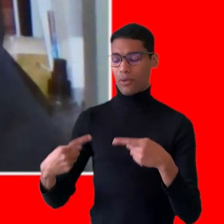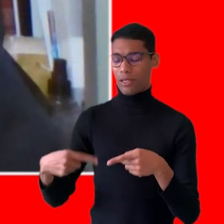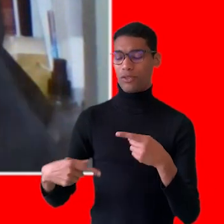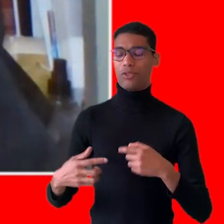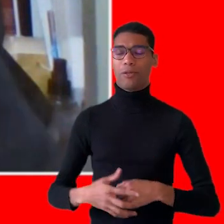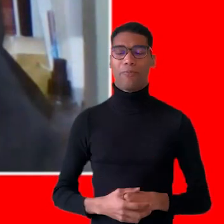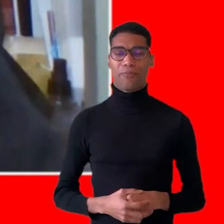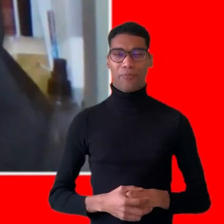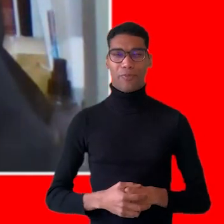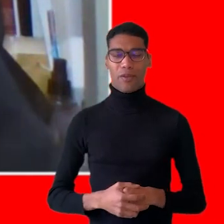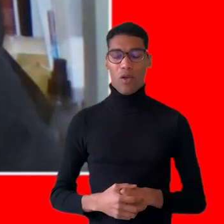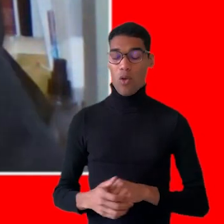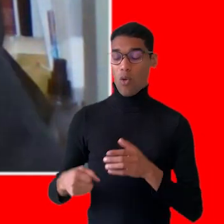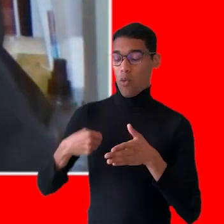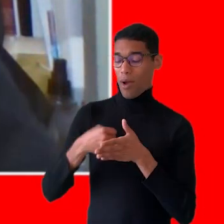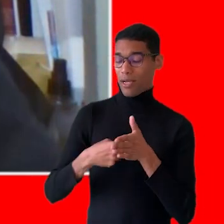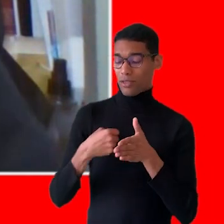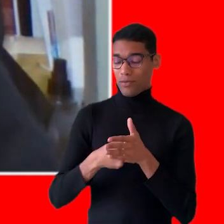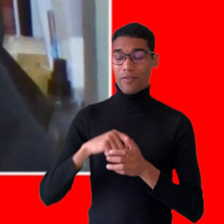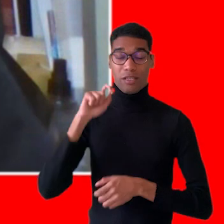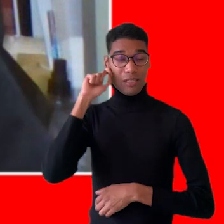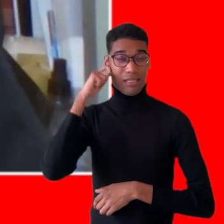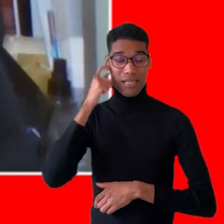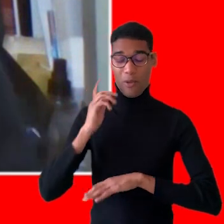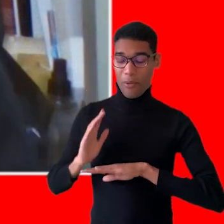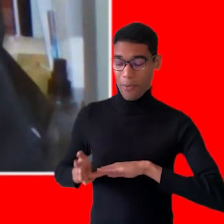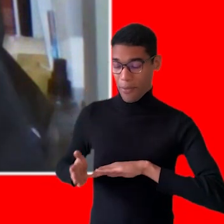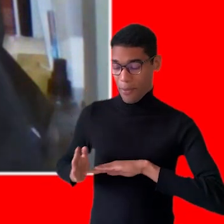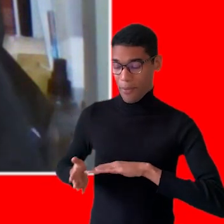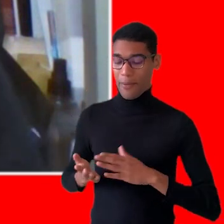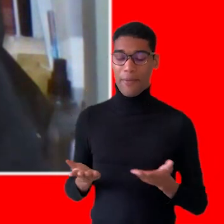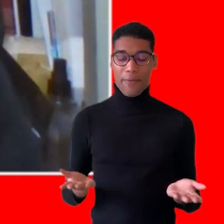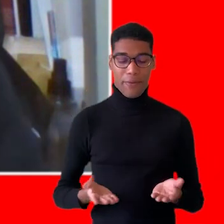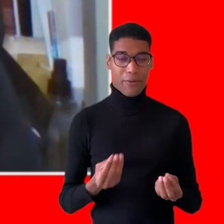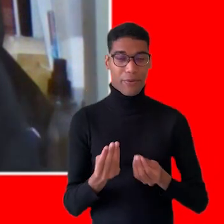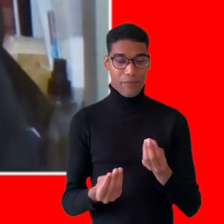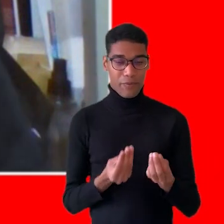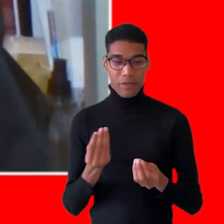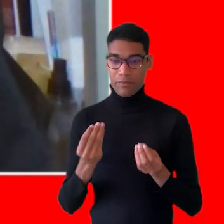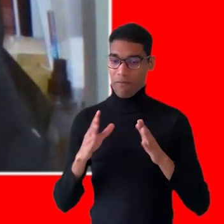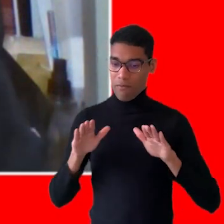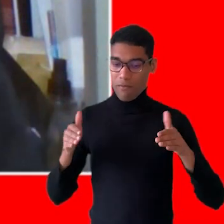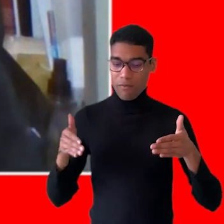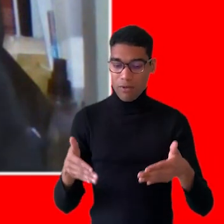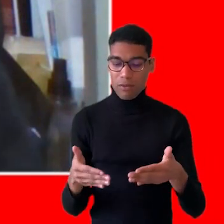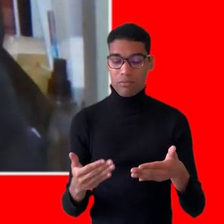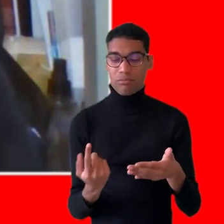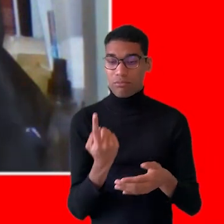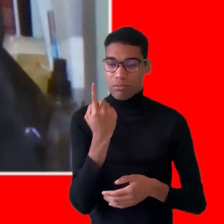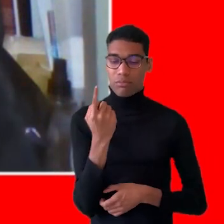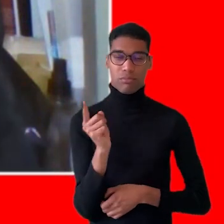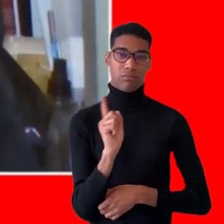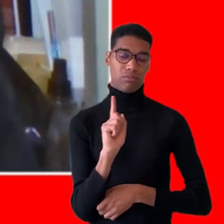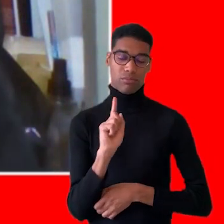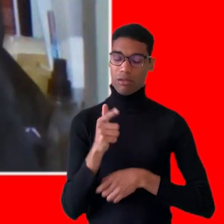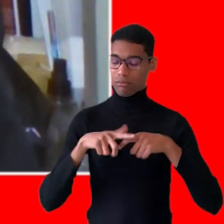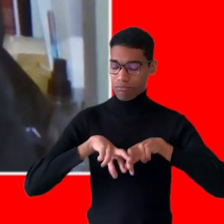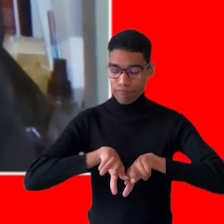O ativismo negro contemporâneo, ele é policêntrico,